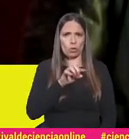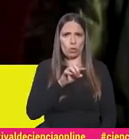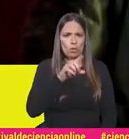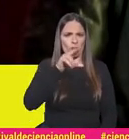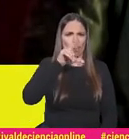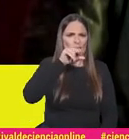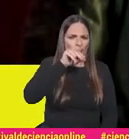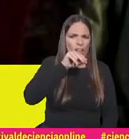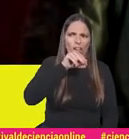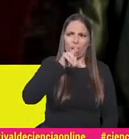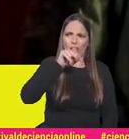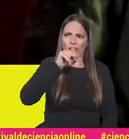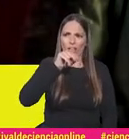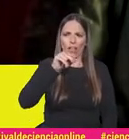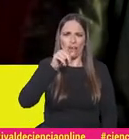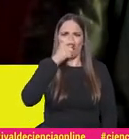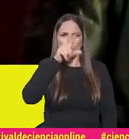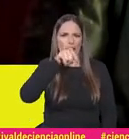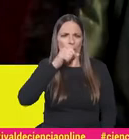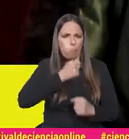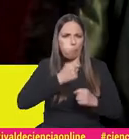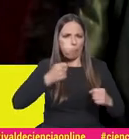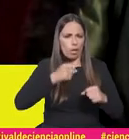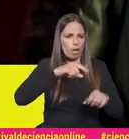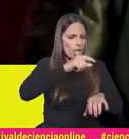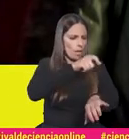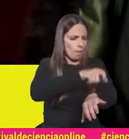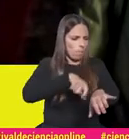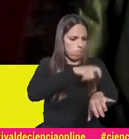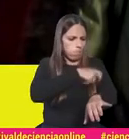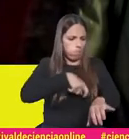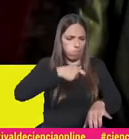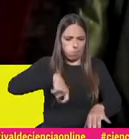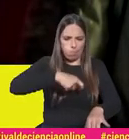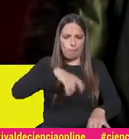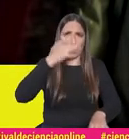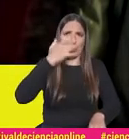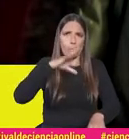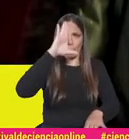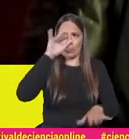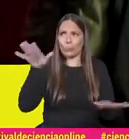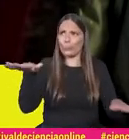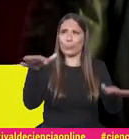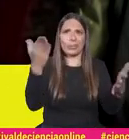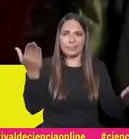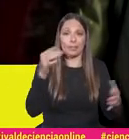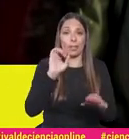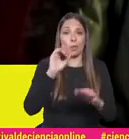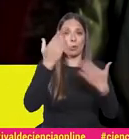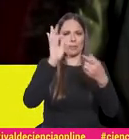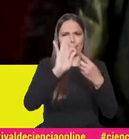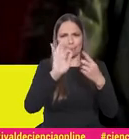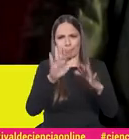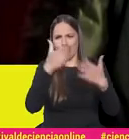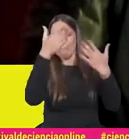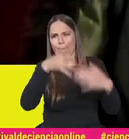ou galinhas gordas com riscas pretas no dorso e que não sabiam voar. Como foi a primeira vez que foram descritos,